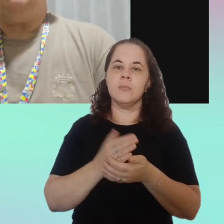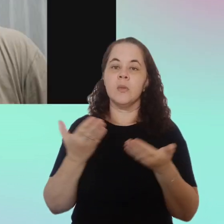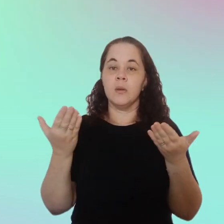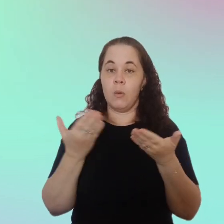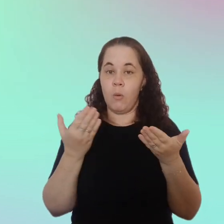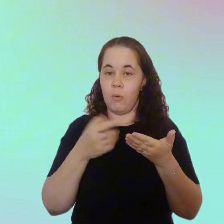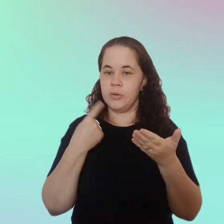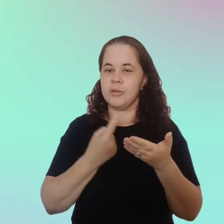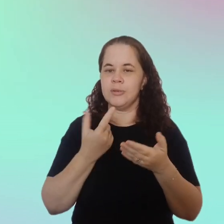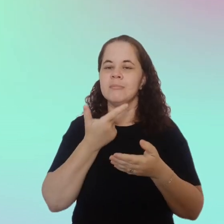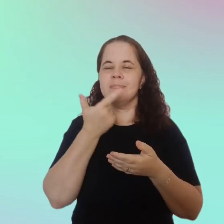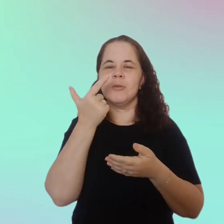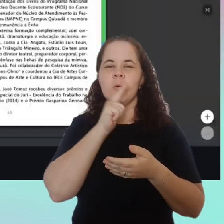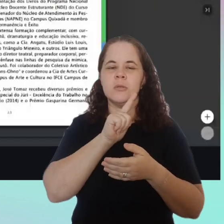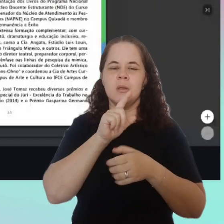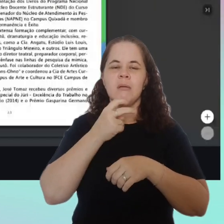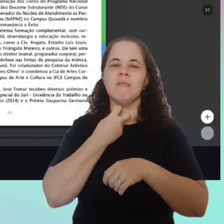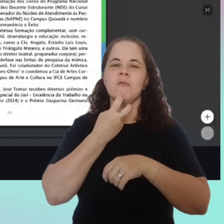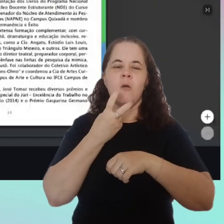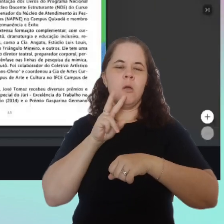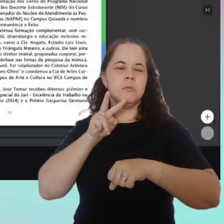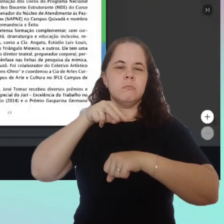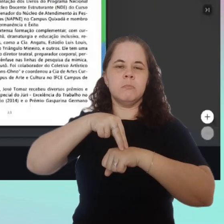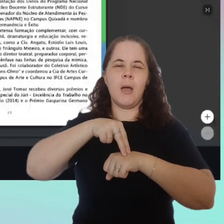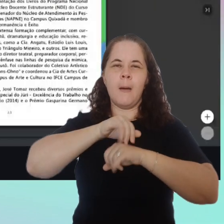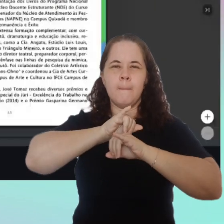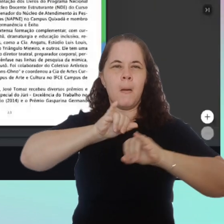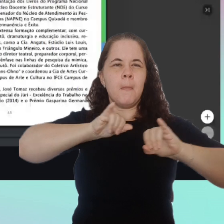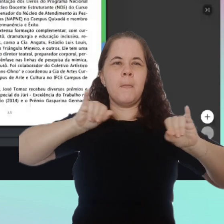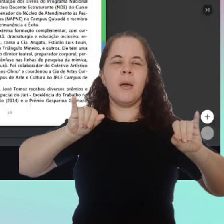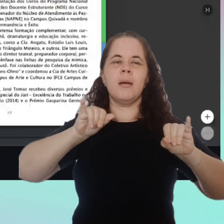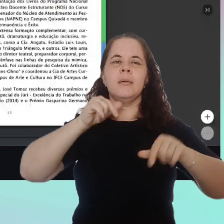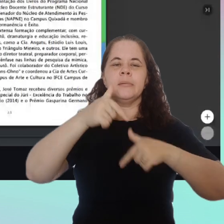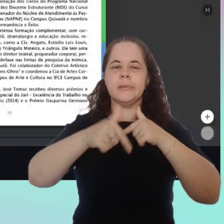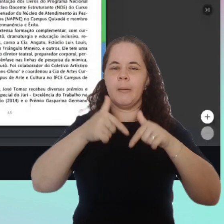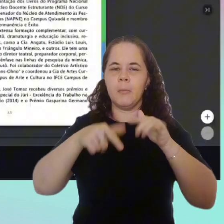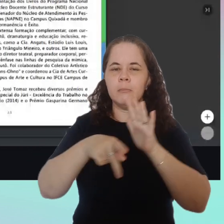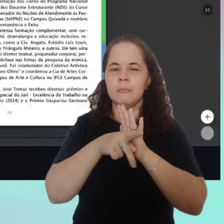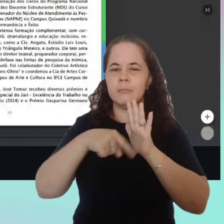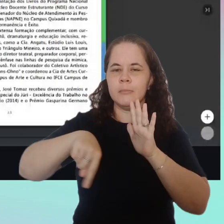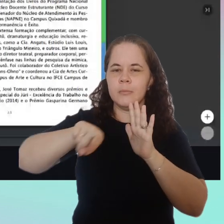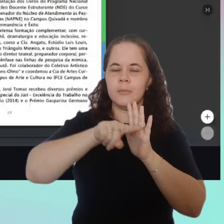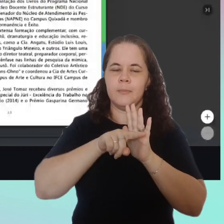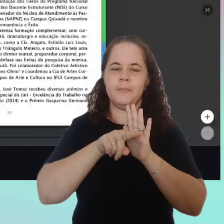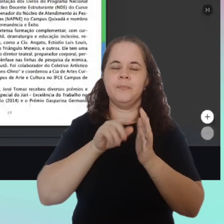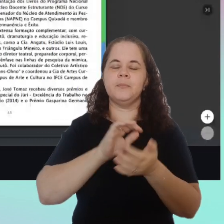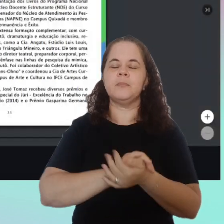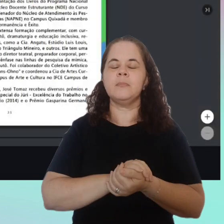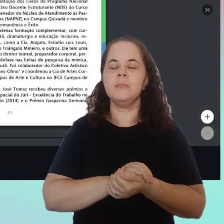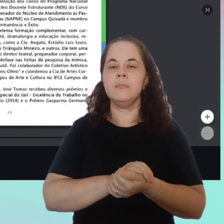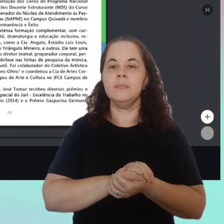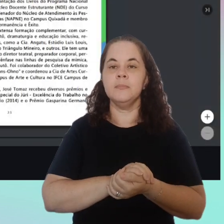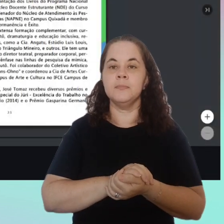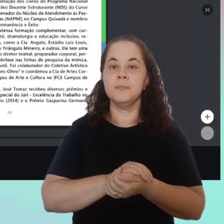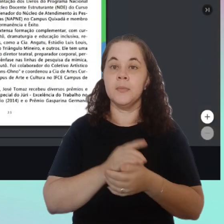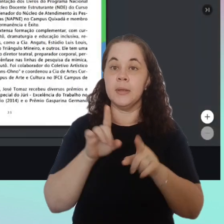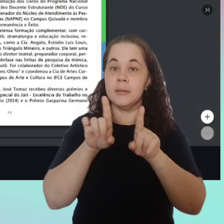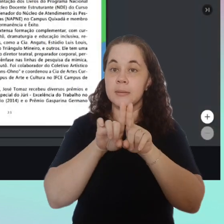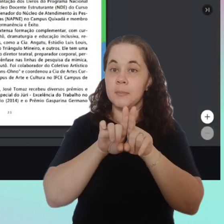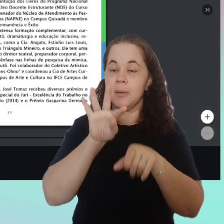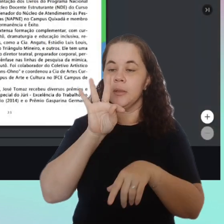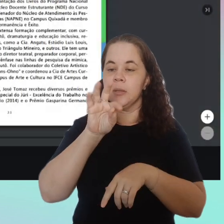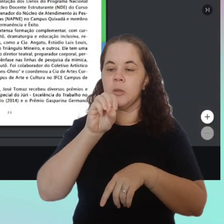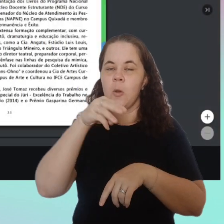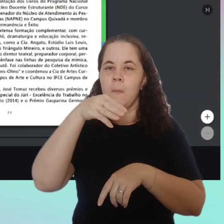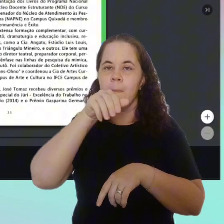São esses artistas que também tiveram sua contribuição para a gente estar hoje fazendo o nosso trabalho. E o Tomás, assim como a Isso. gente, também é um artista